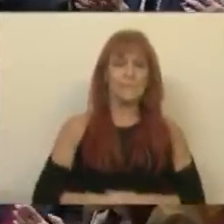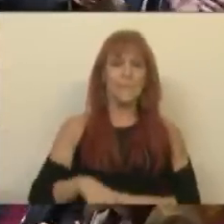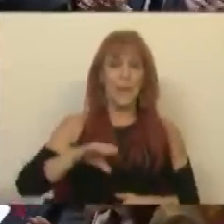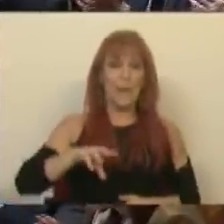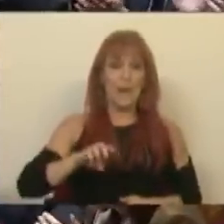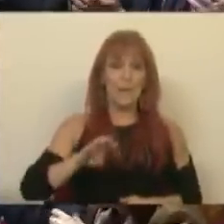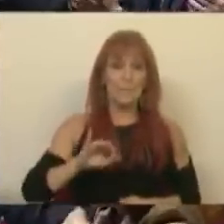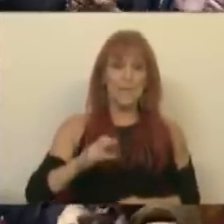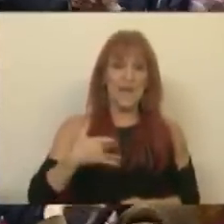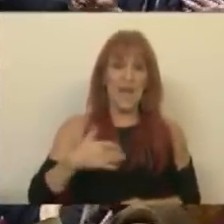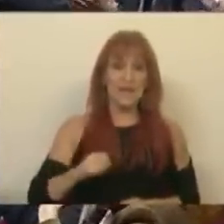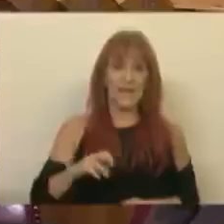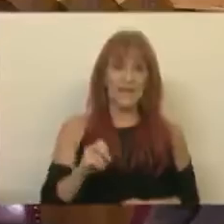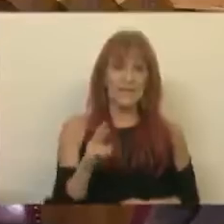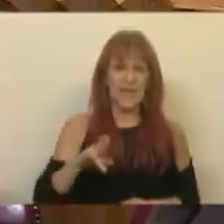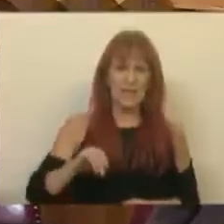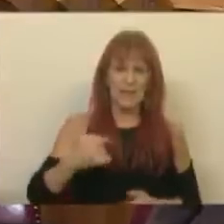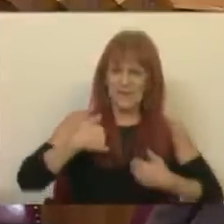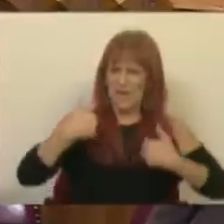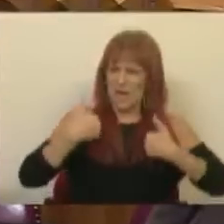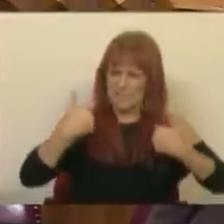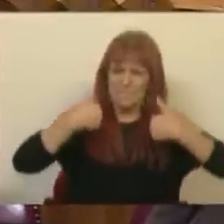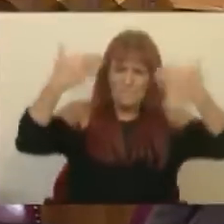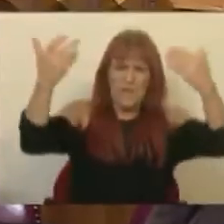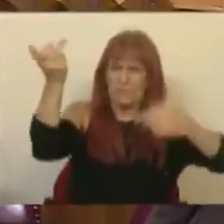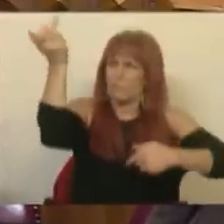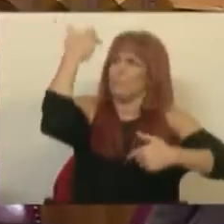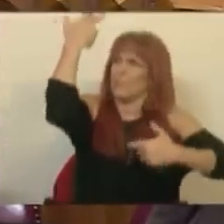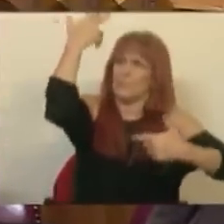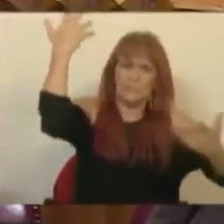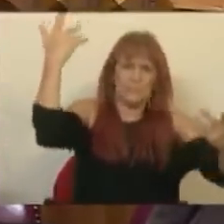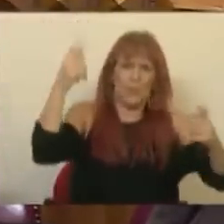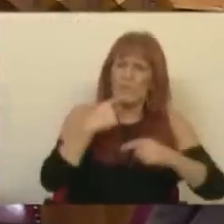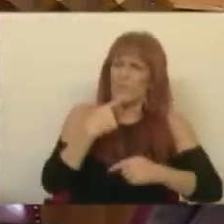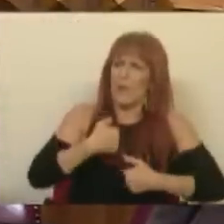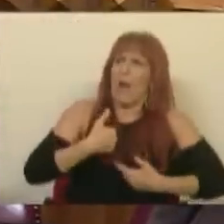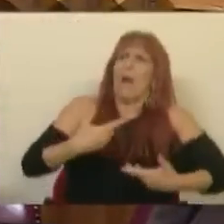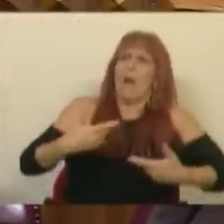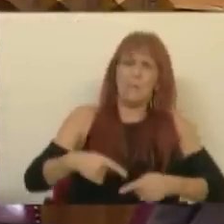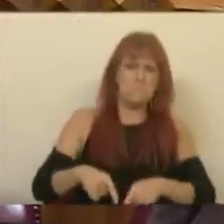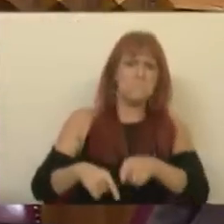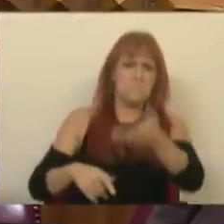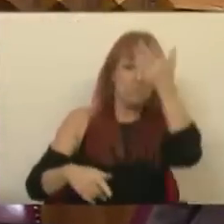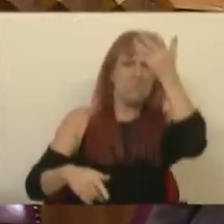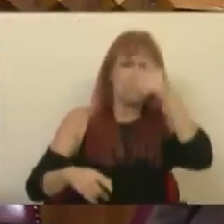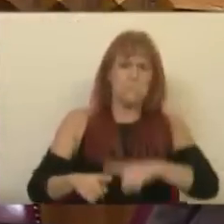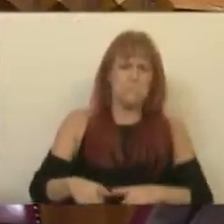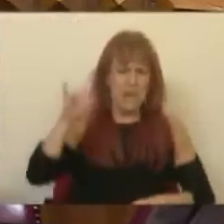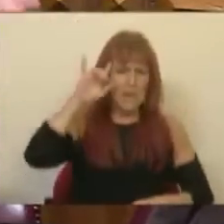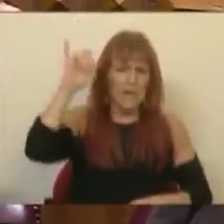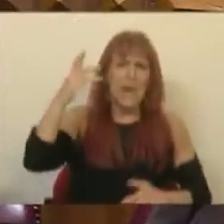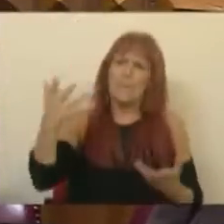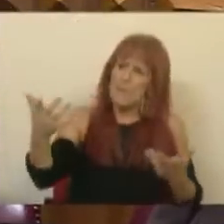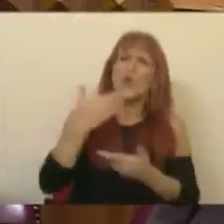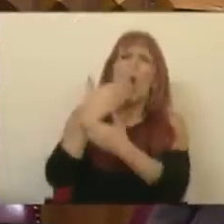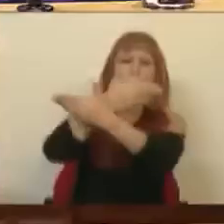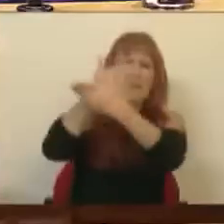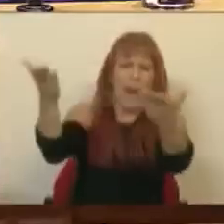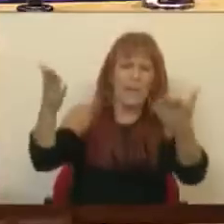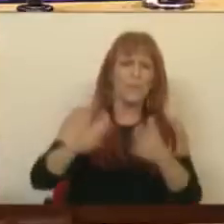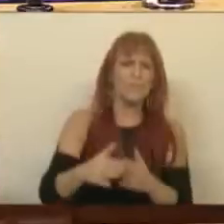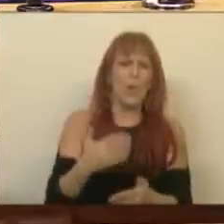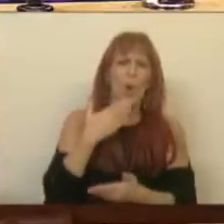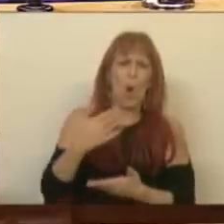Miranda Sarmento Nem a mim nem a mim me foi suscitada essa essa ideia mas agradeço